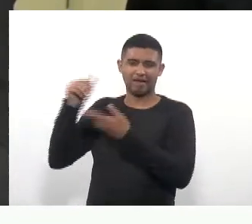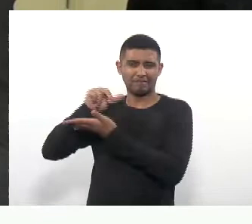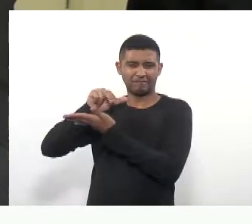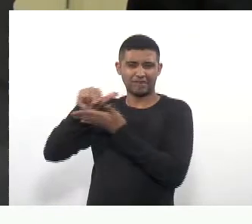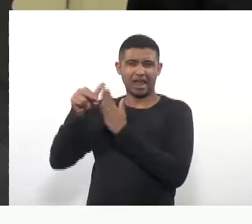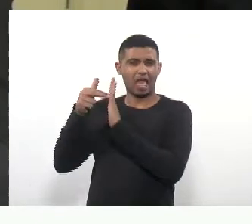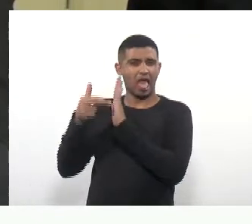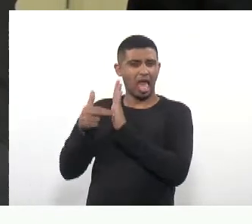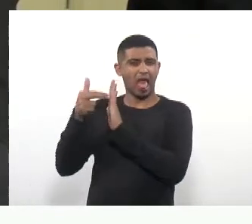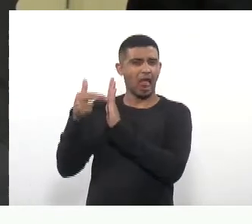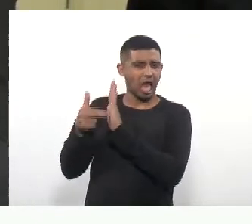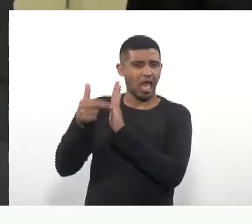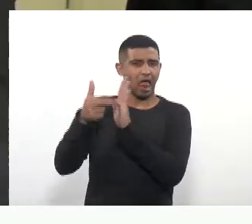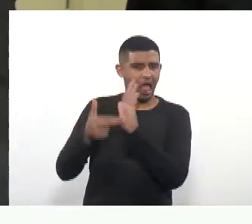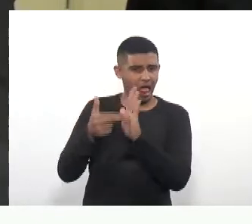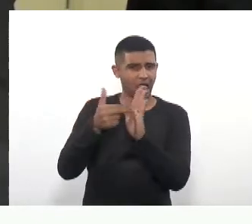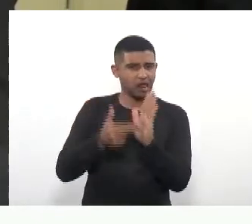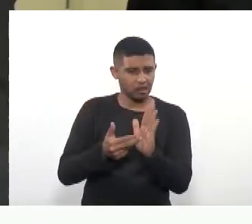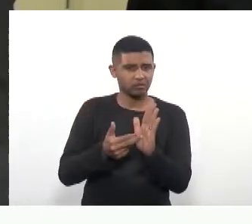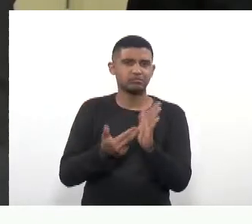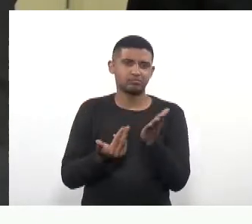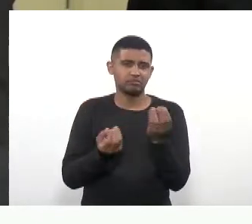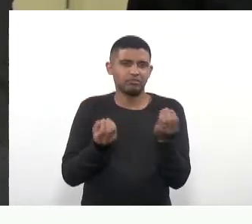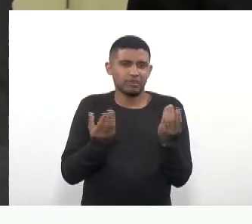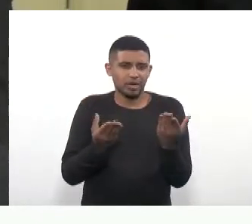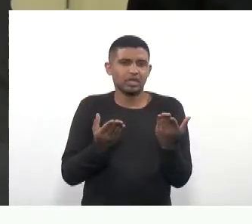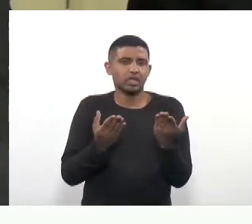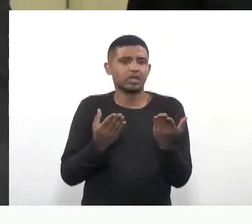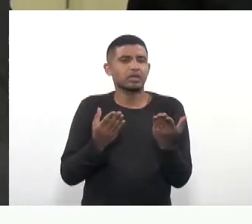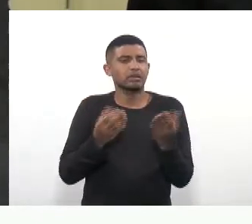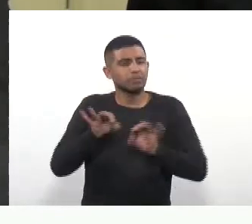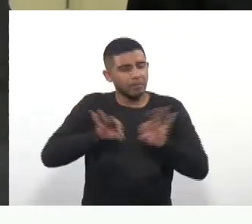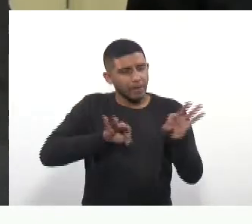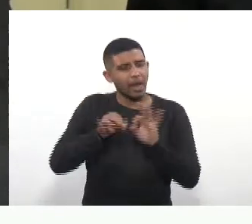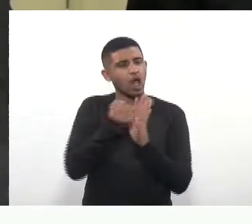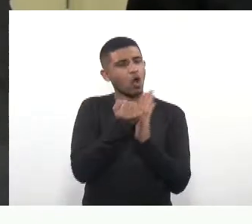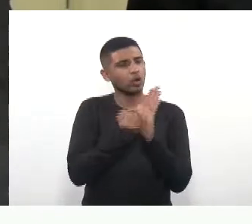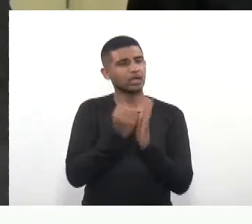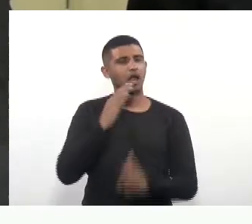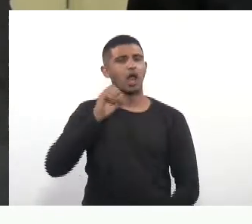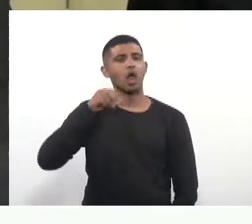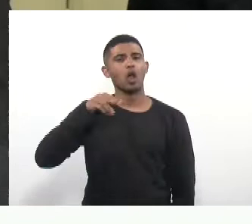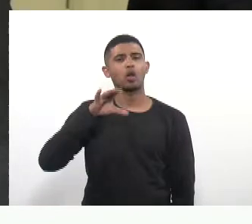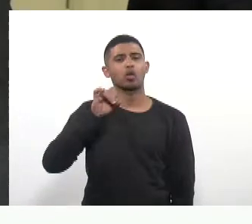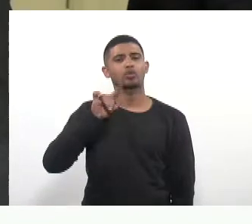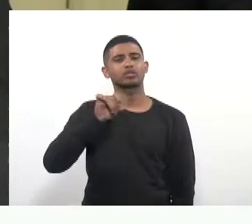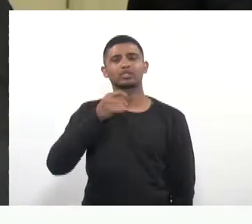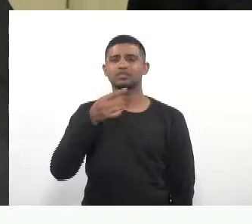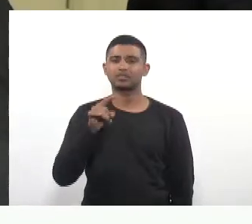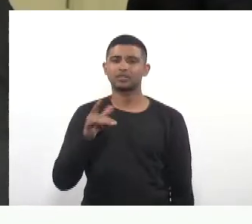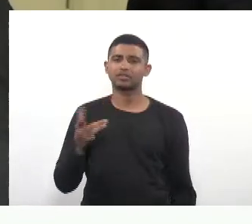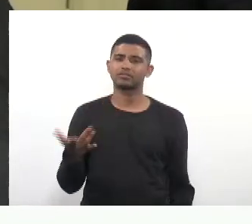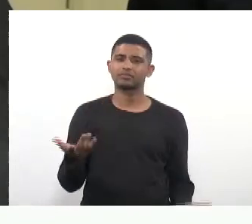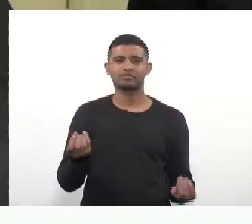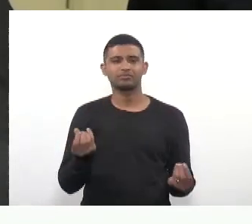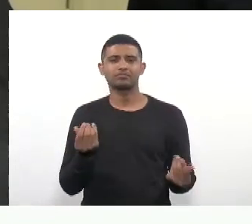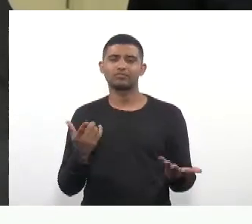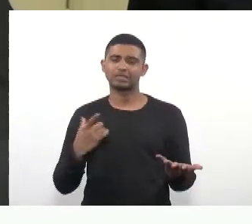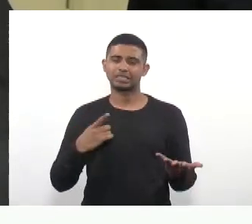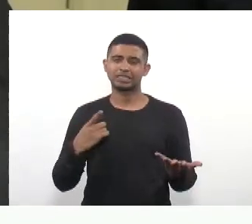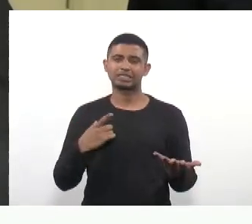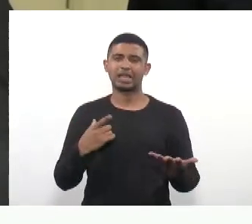cláusulas que foram determinantes para depois se fazer o próprio contrato de concessão. Então, tem esse arcabouço